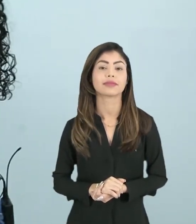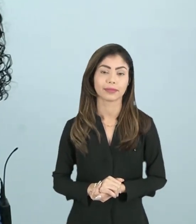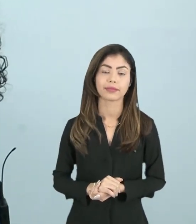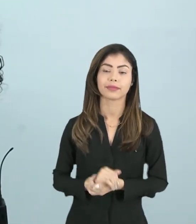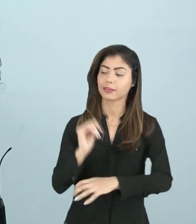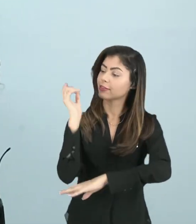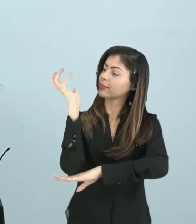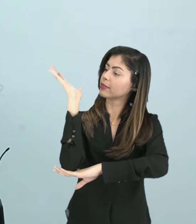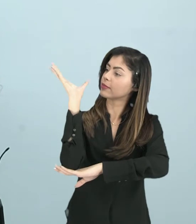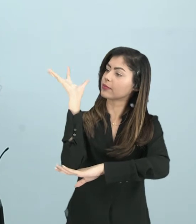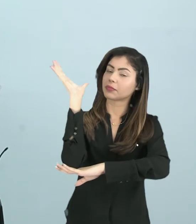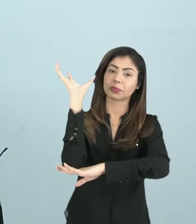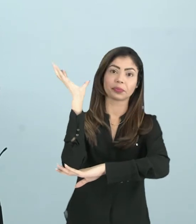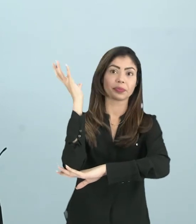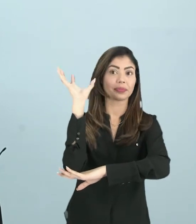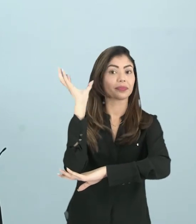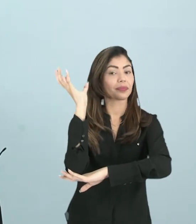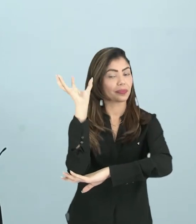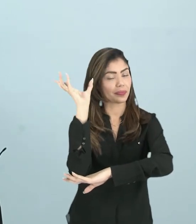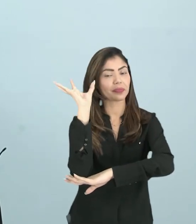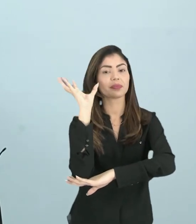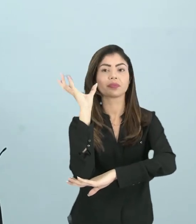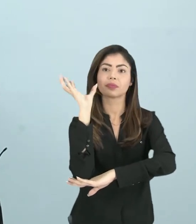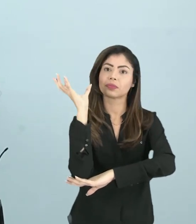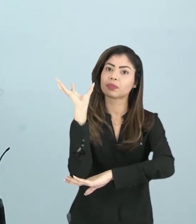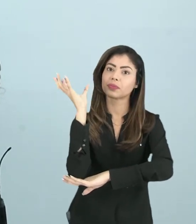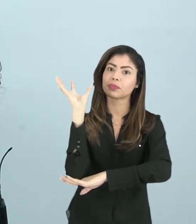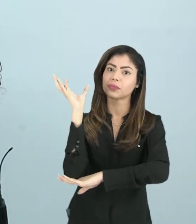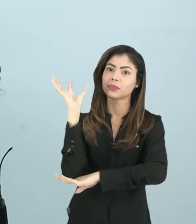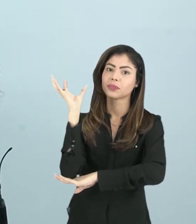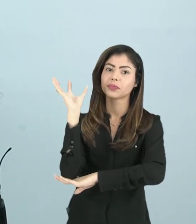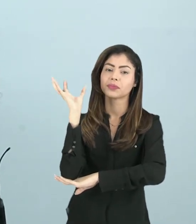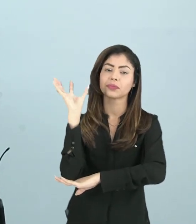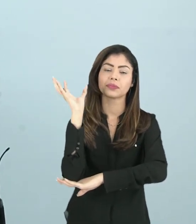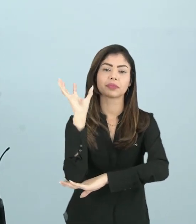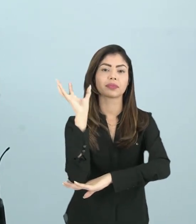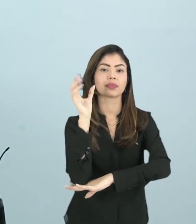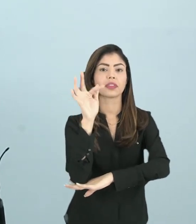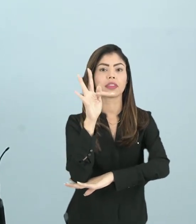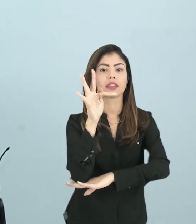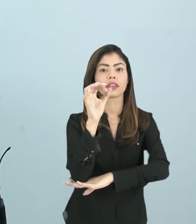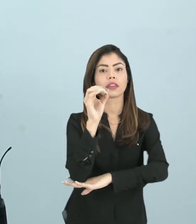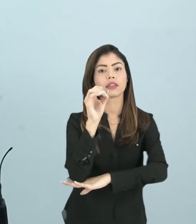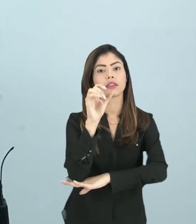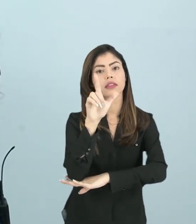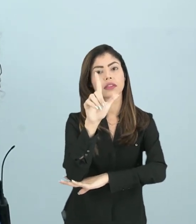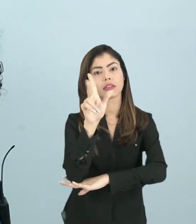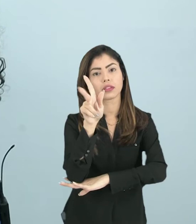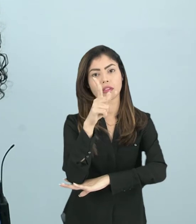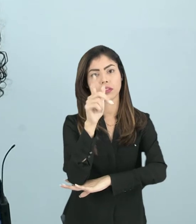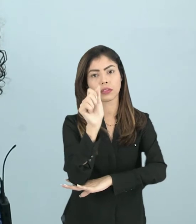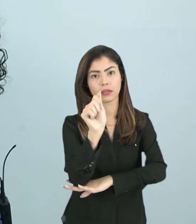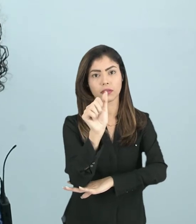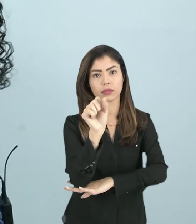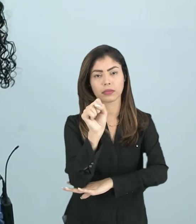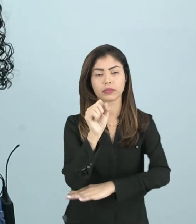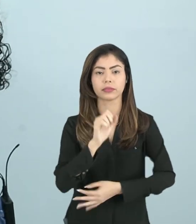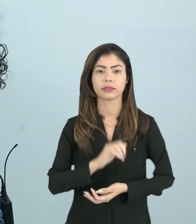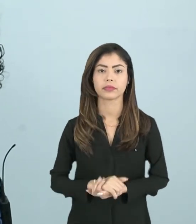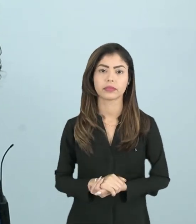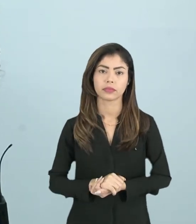folhas. É isso mesmo. Vamos lá colocar as